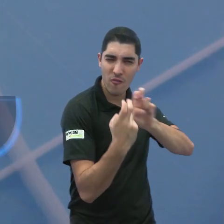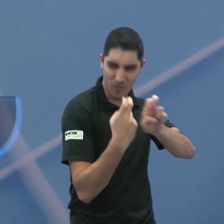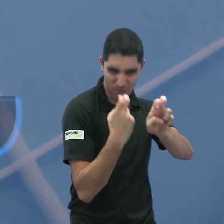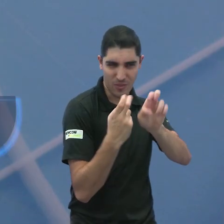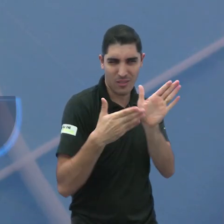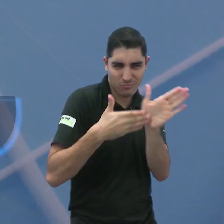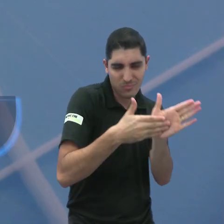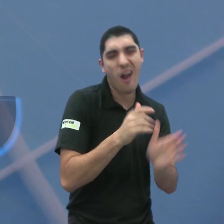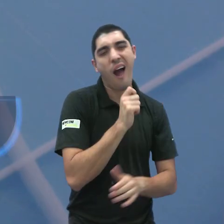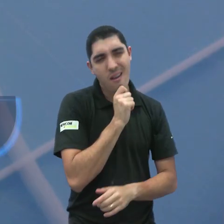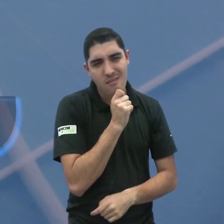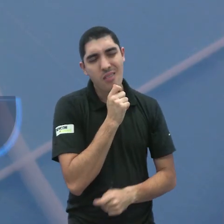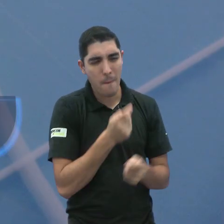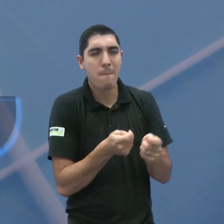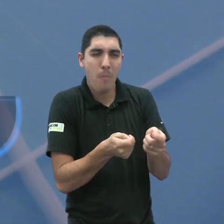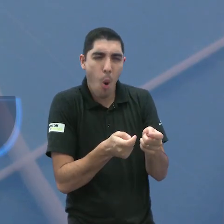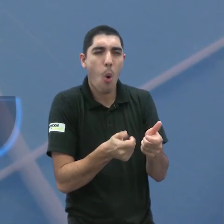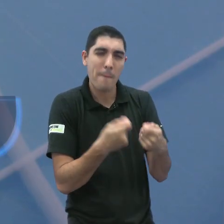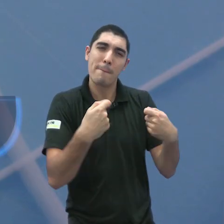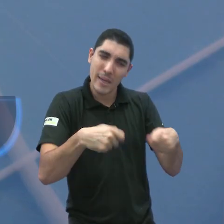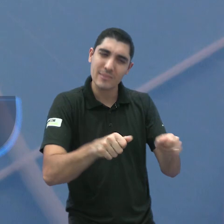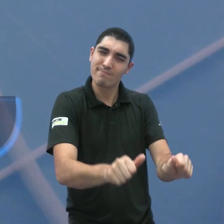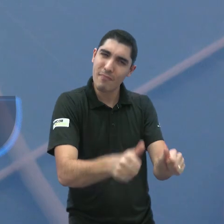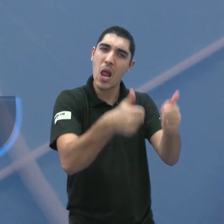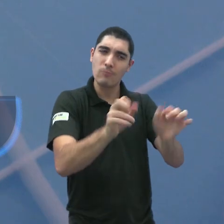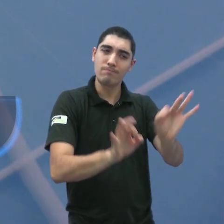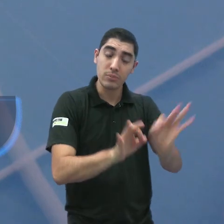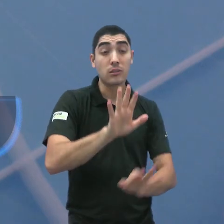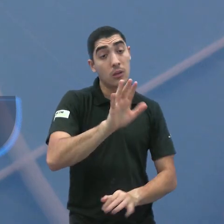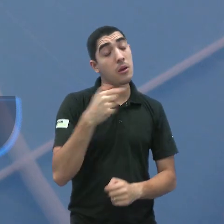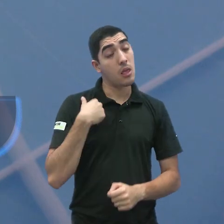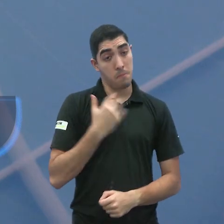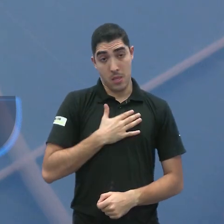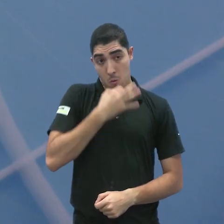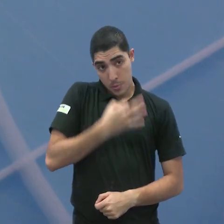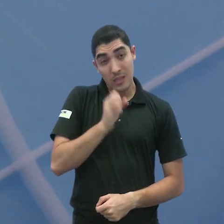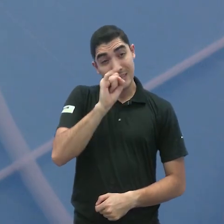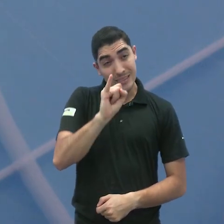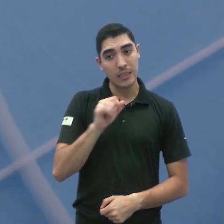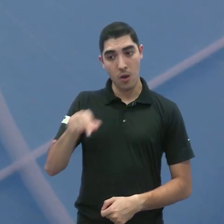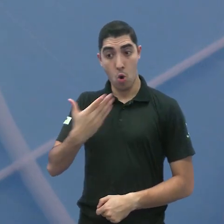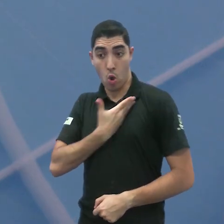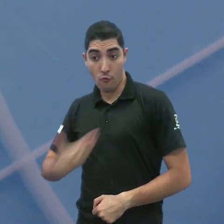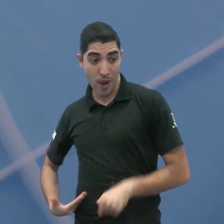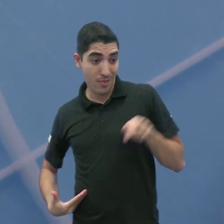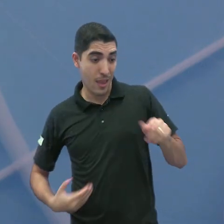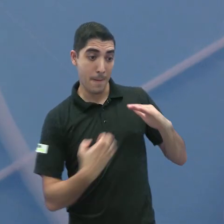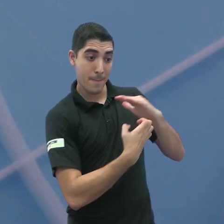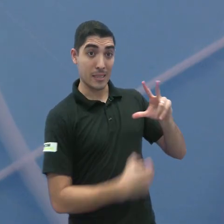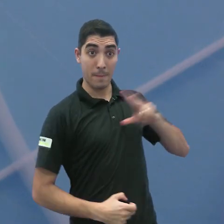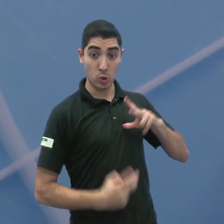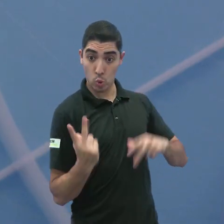ser feito, né? Então, eu acho que a parceria público-privada ainda é o melhor caminho